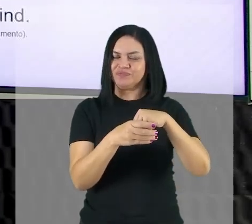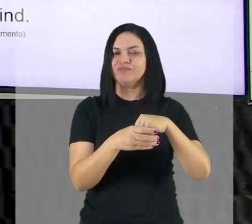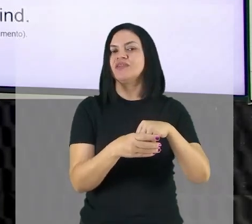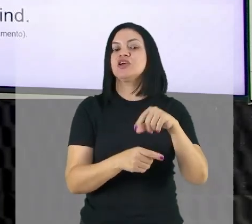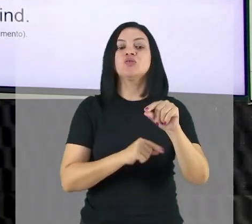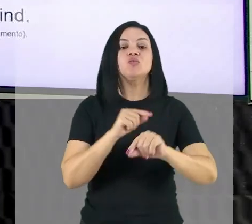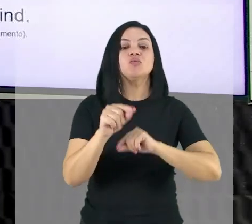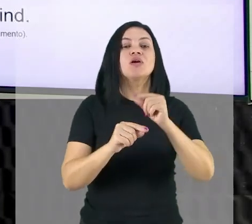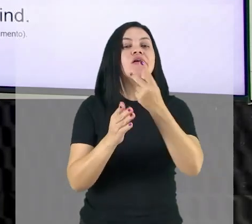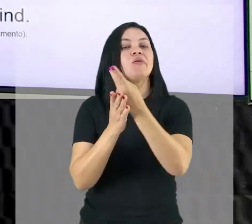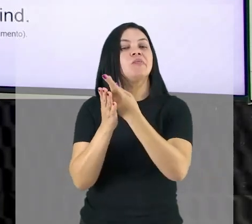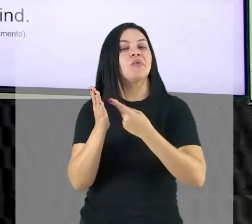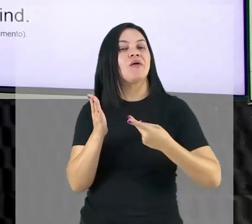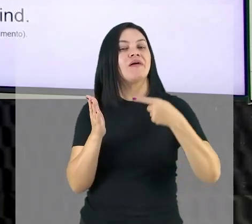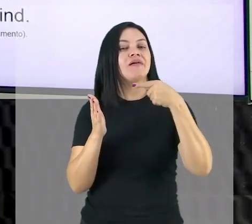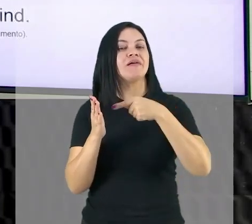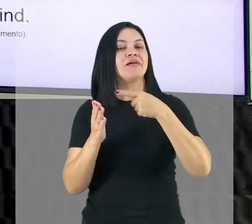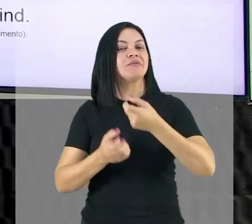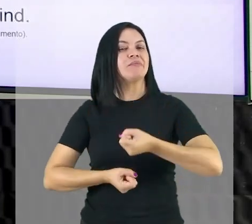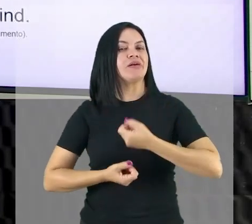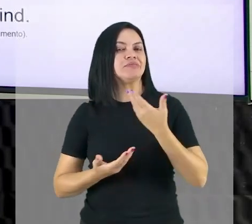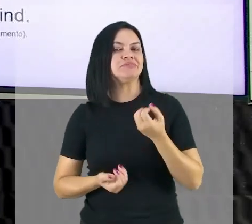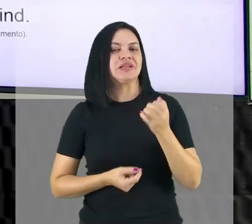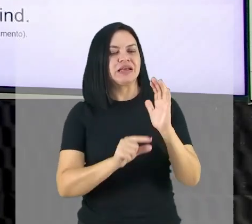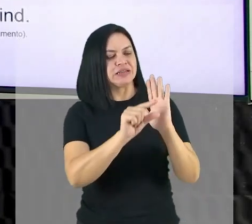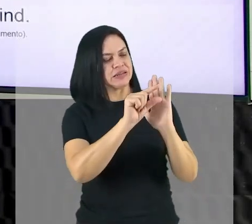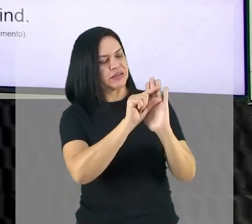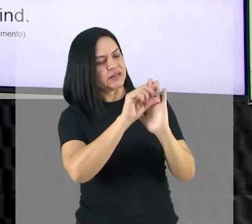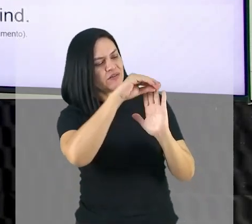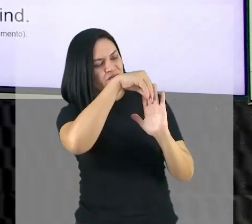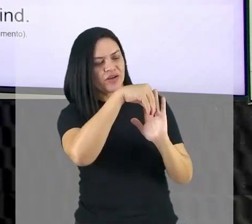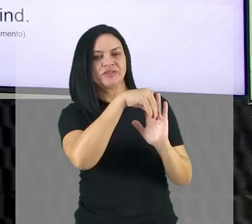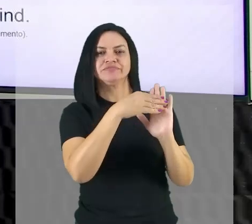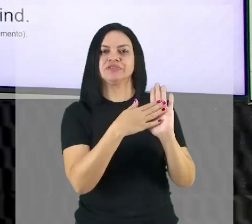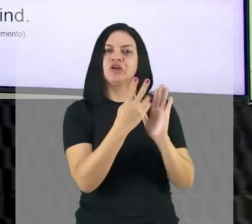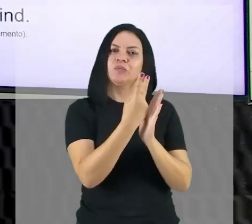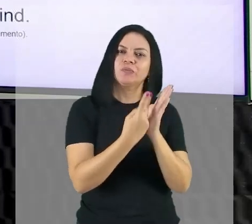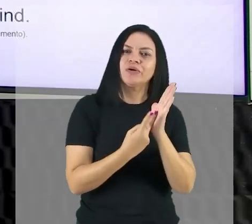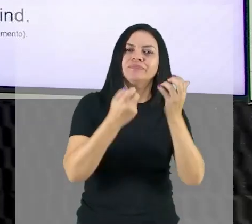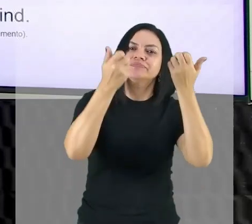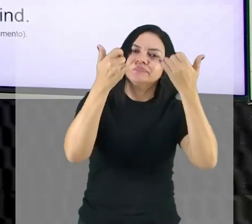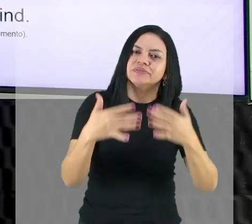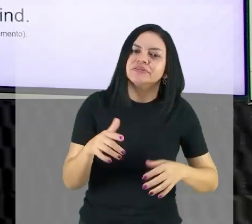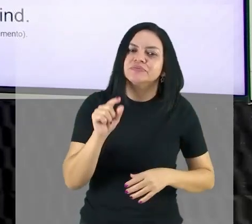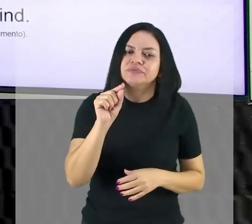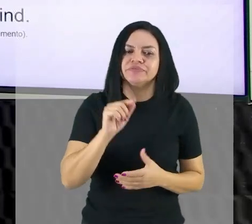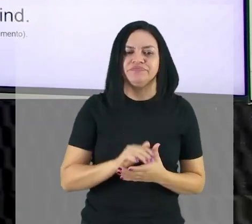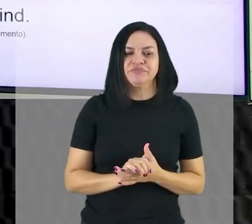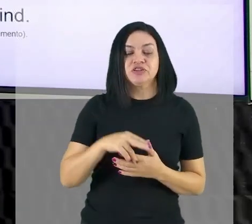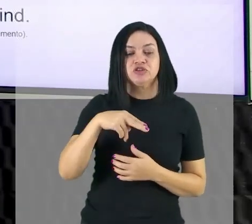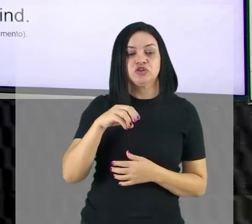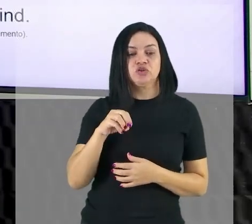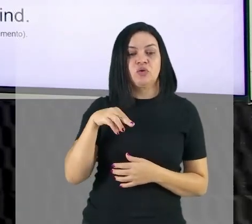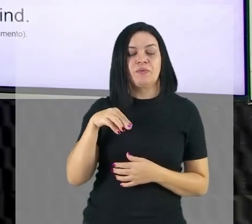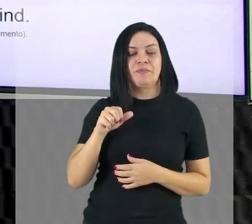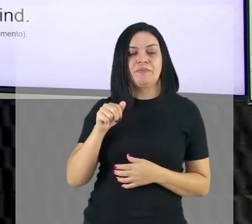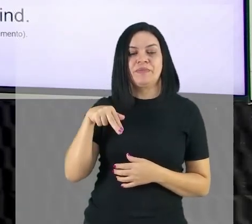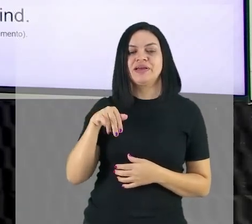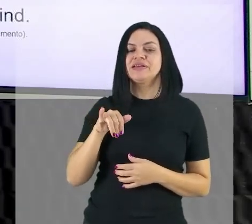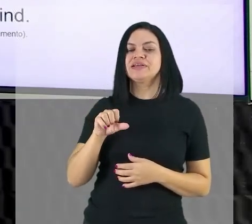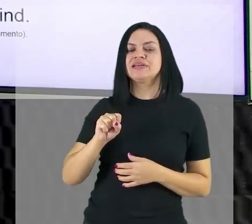que que esse verso está inserido num poema? O que ele está dizendo? No man is an